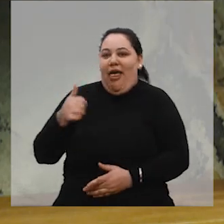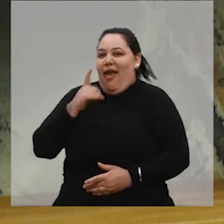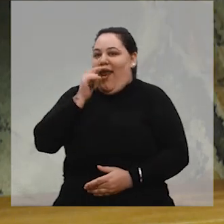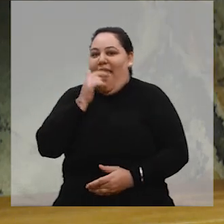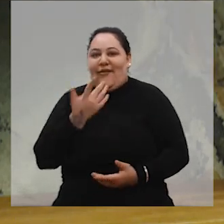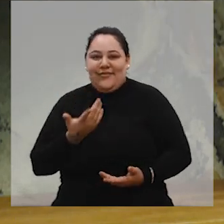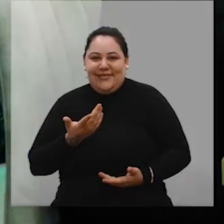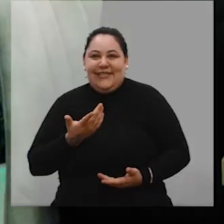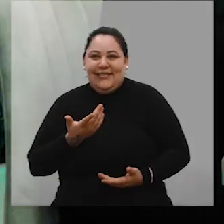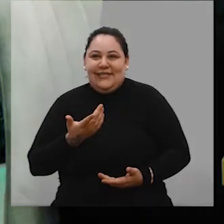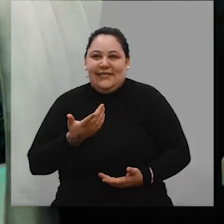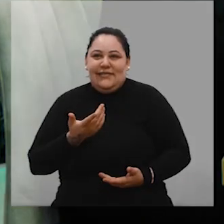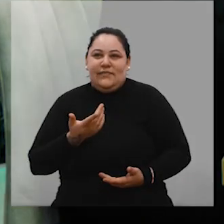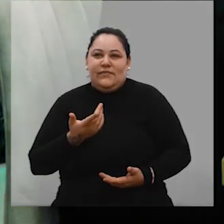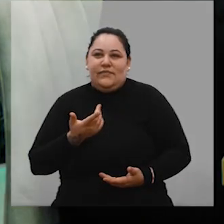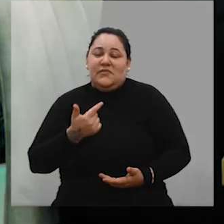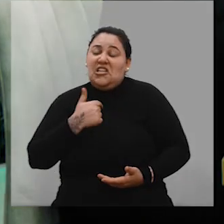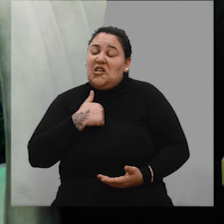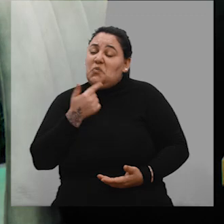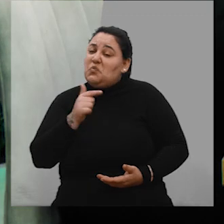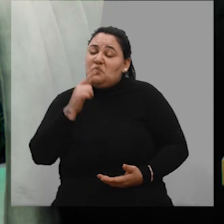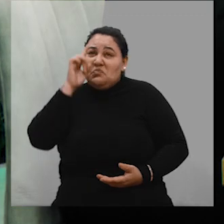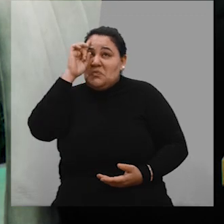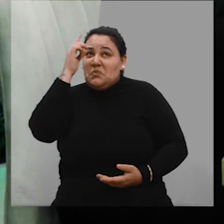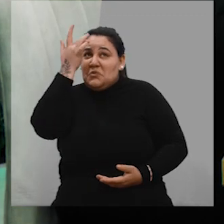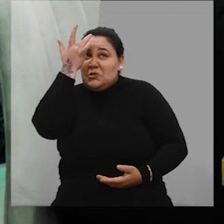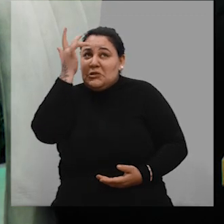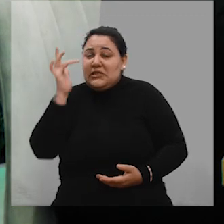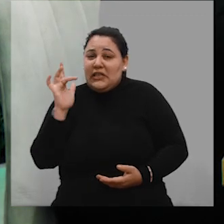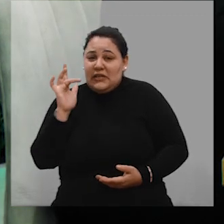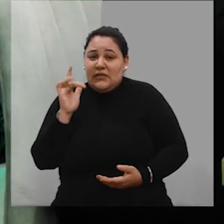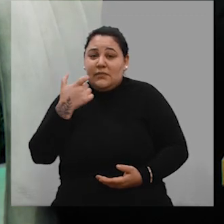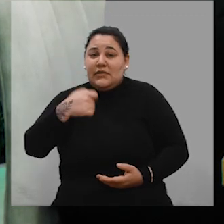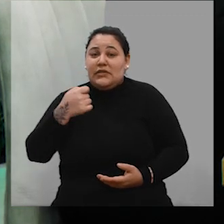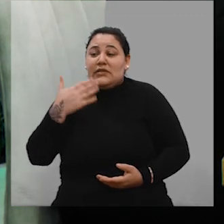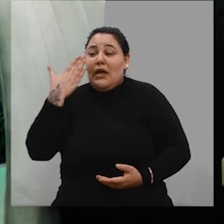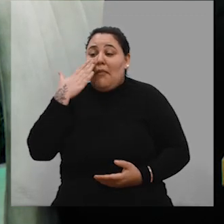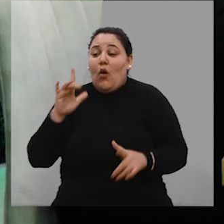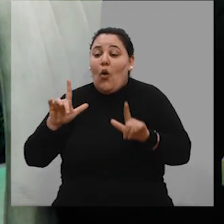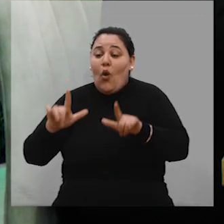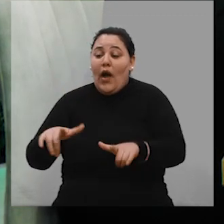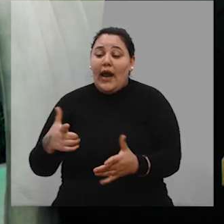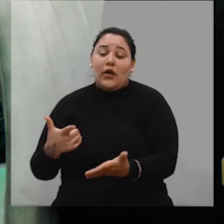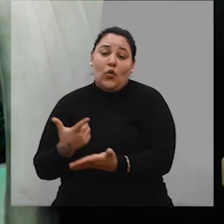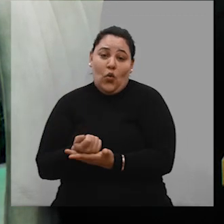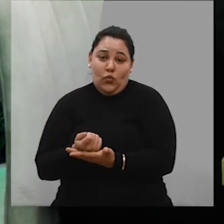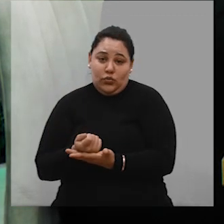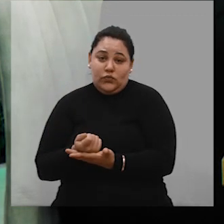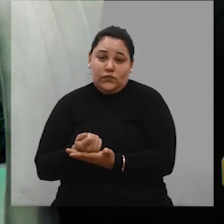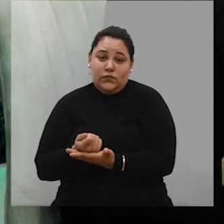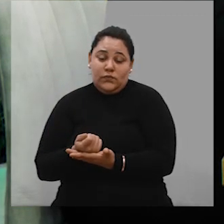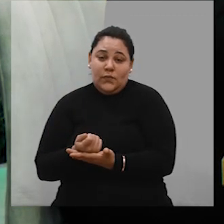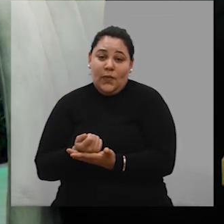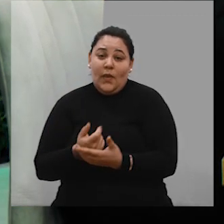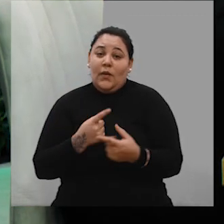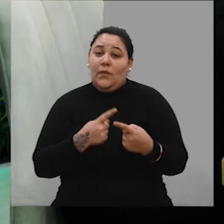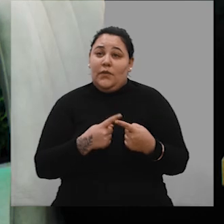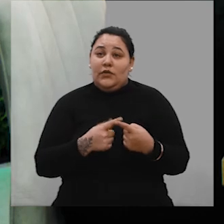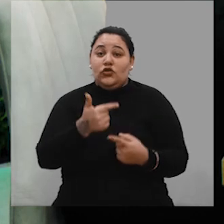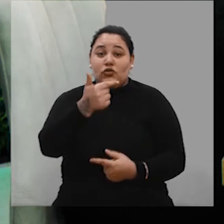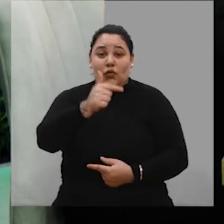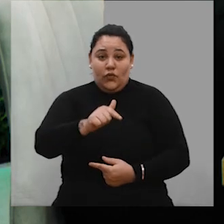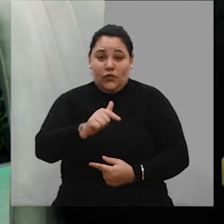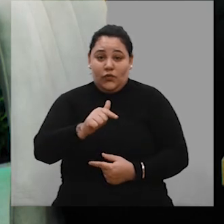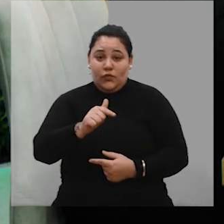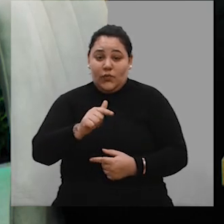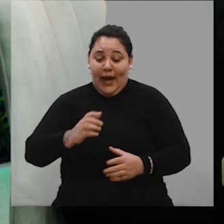às vezes não. A gente não tem ideia do que tem que saber a origem da onde a gente está comprando, né? E, de